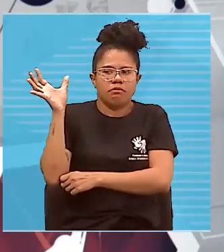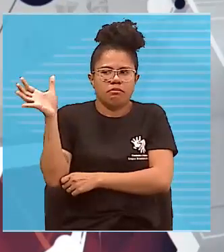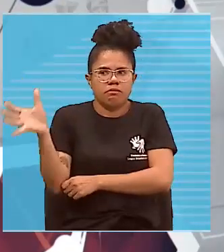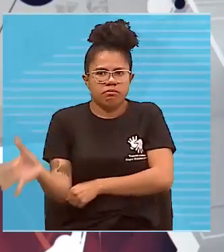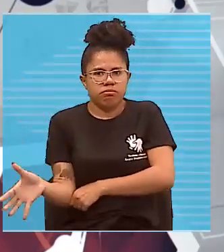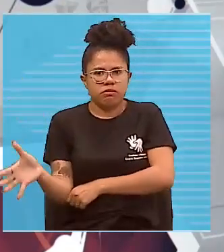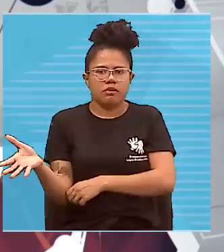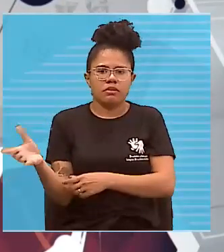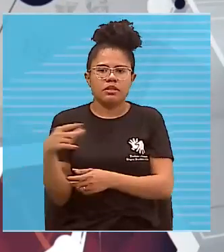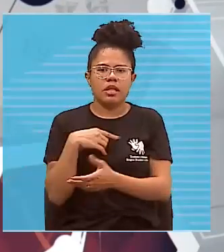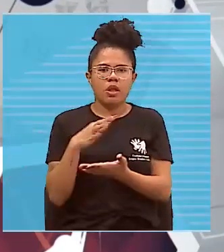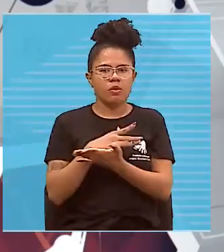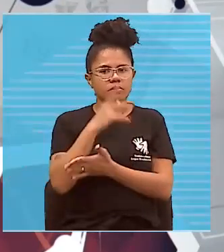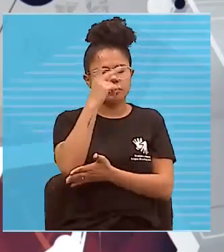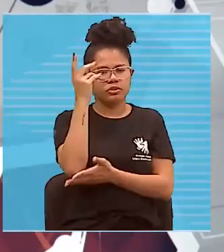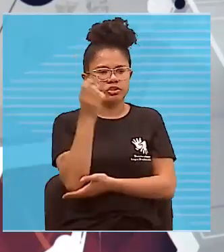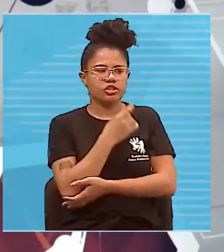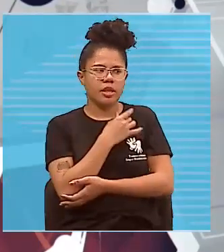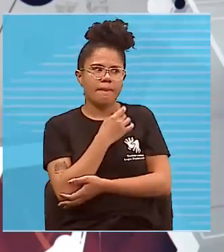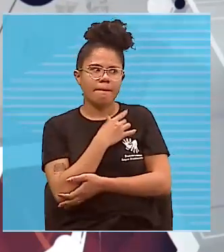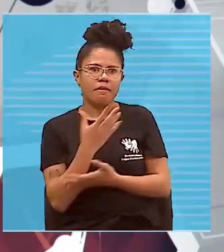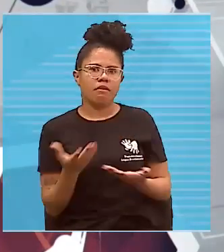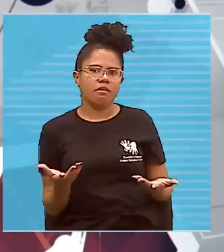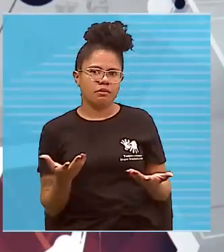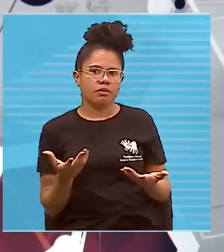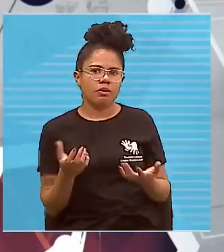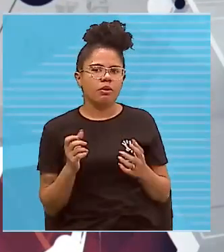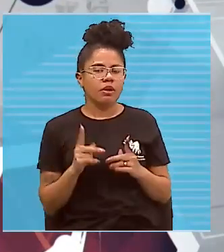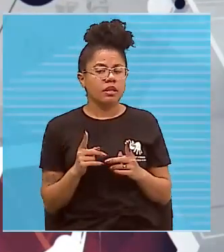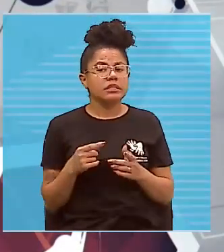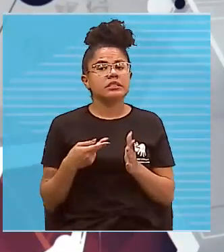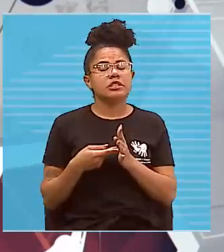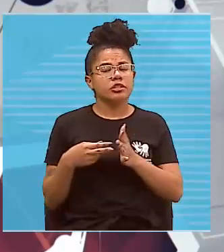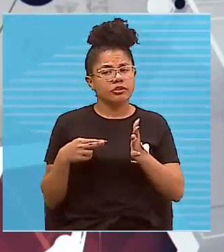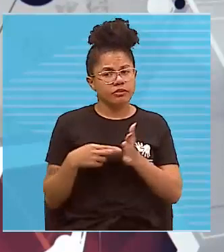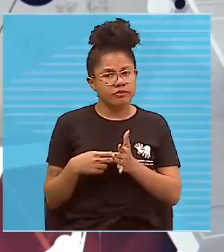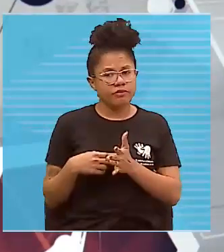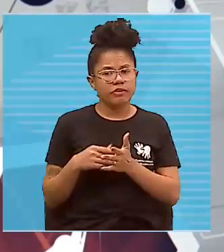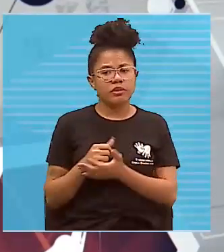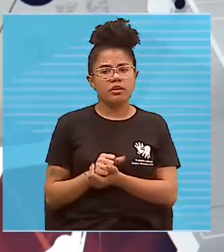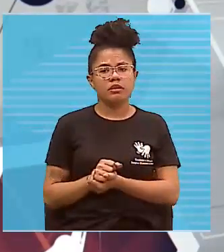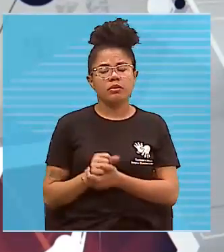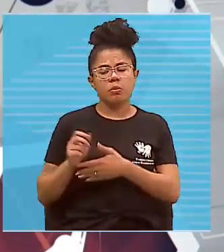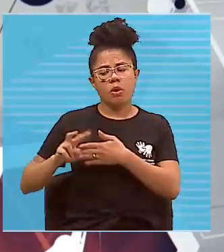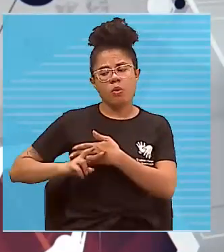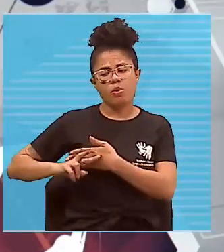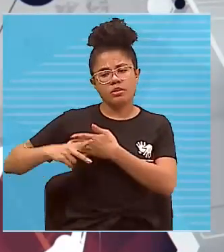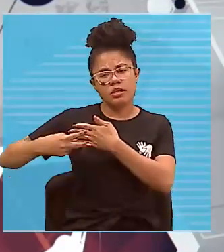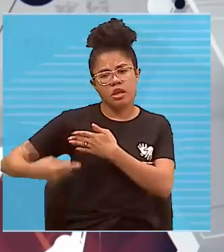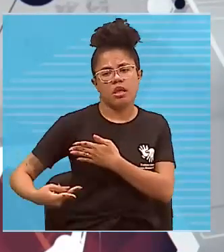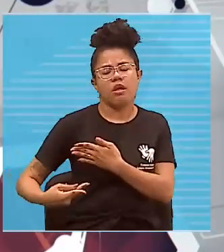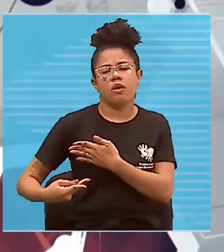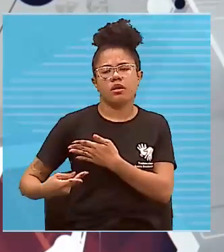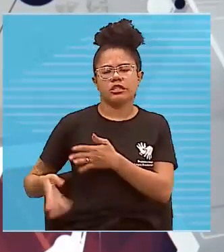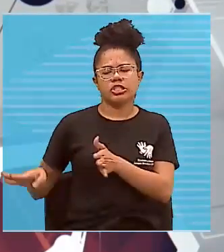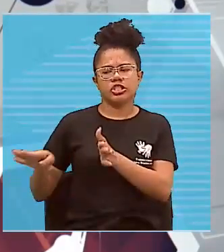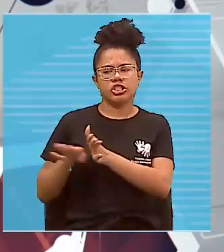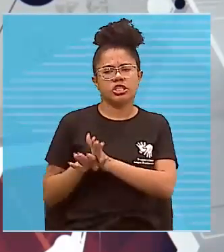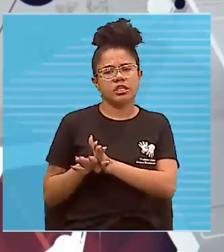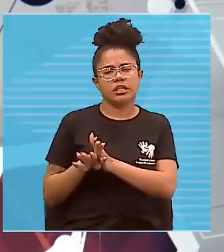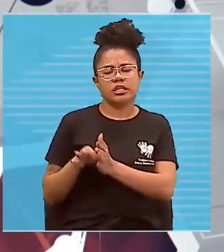nem dormindo. E isso é um impacto, sabia? É um impacto da energia, da chegada,